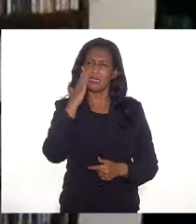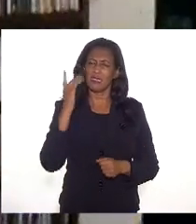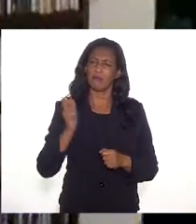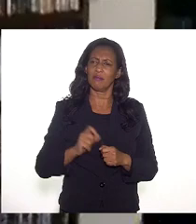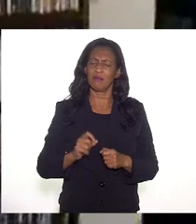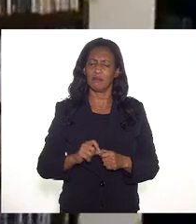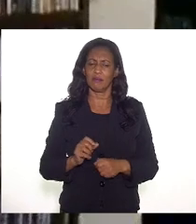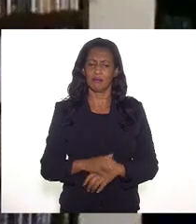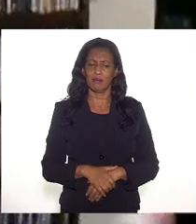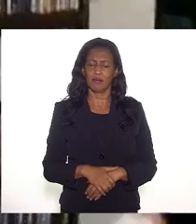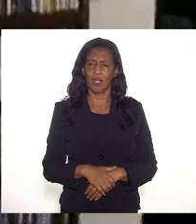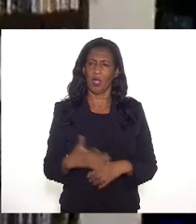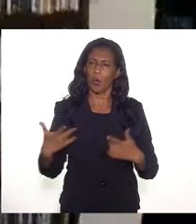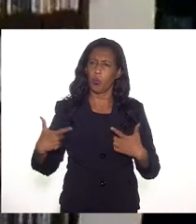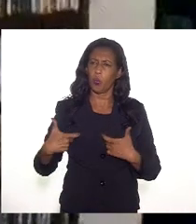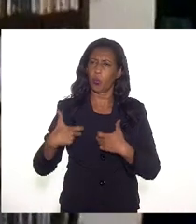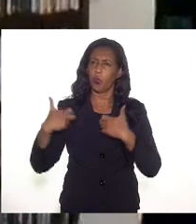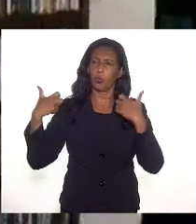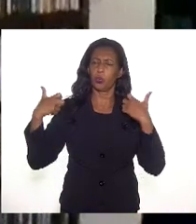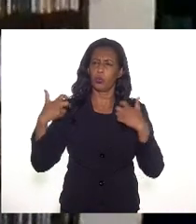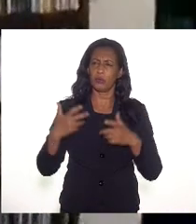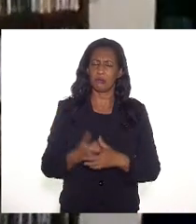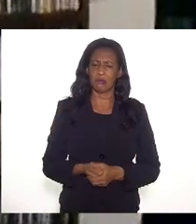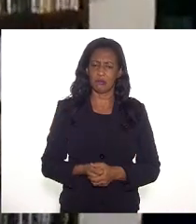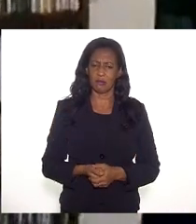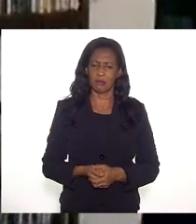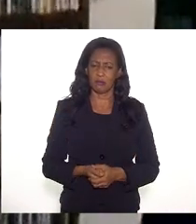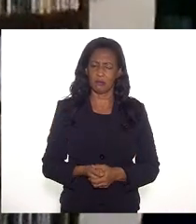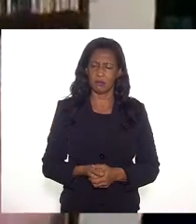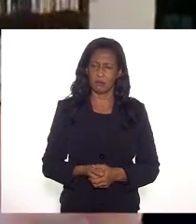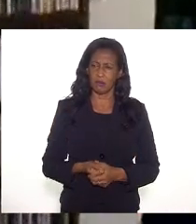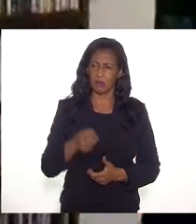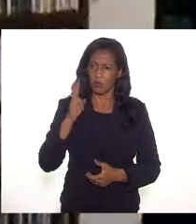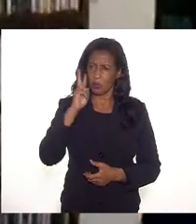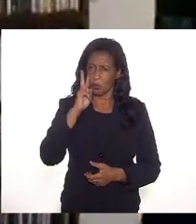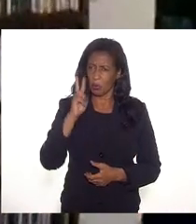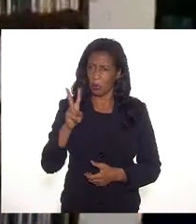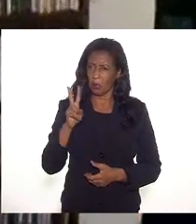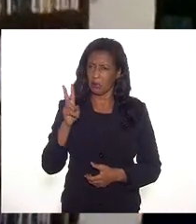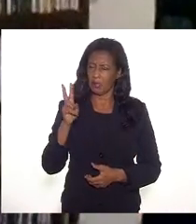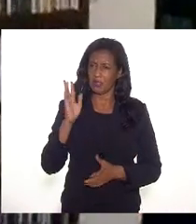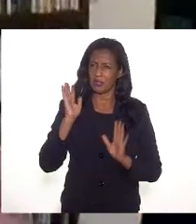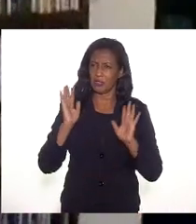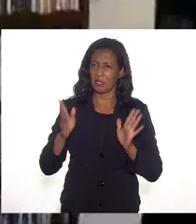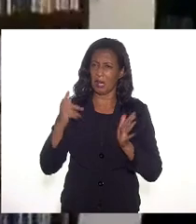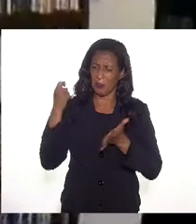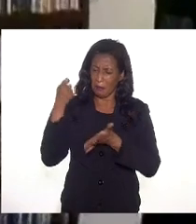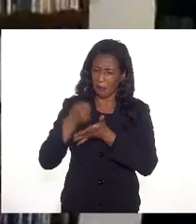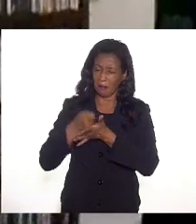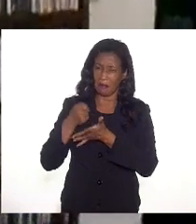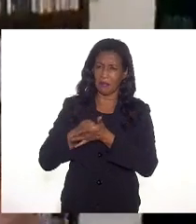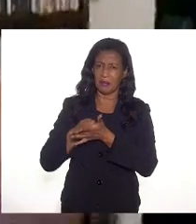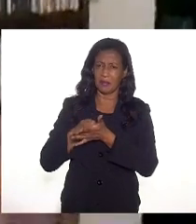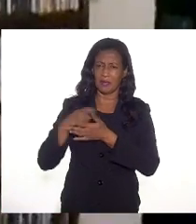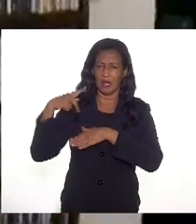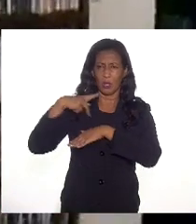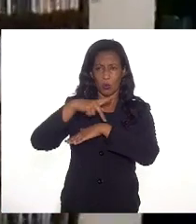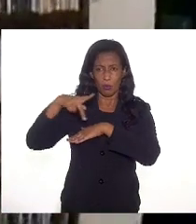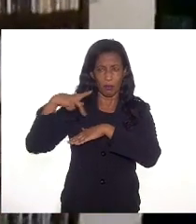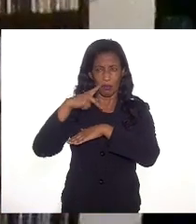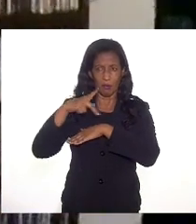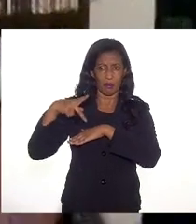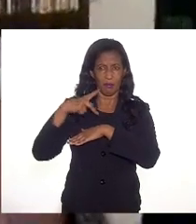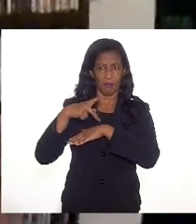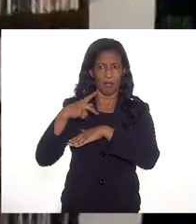bem o conflito quer dizer olha que ser mandatário do país requer